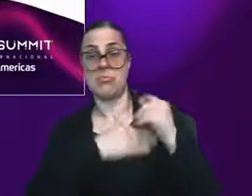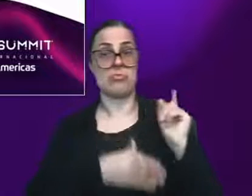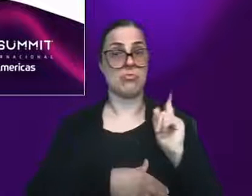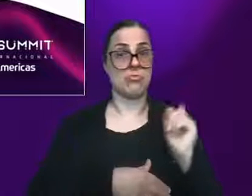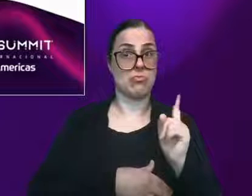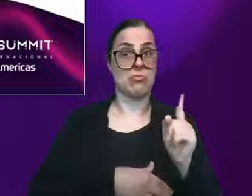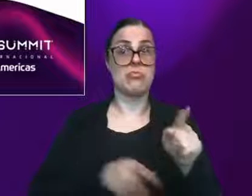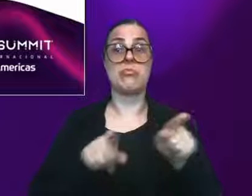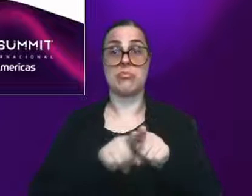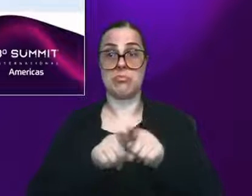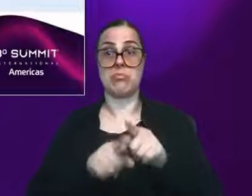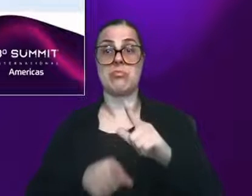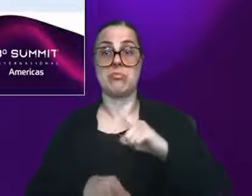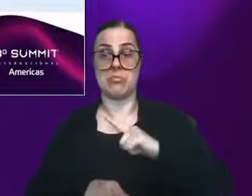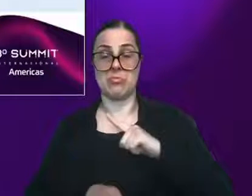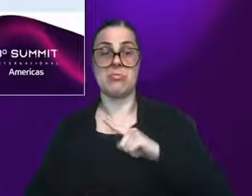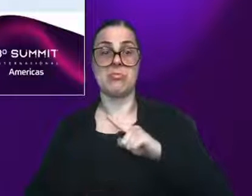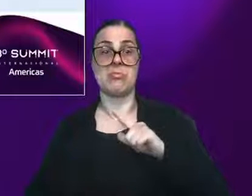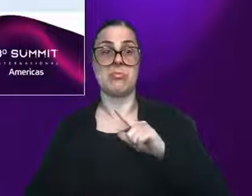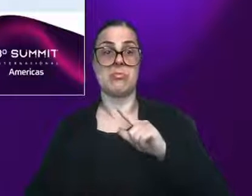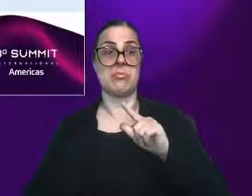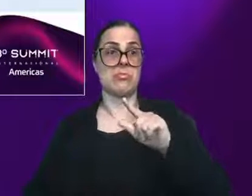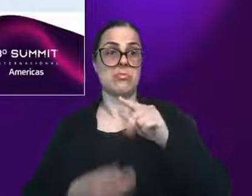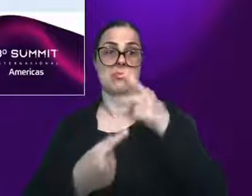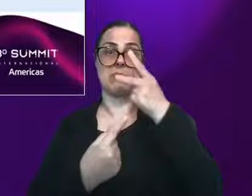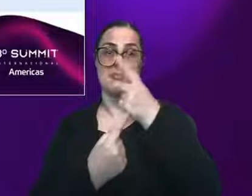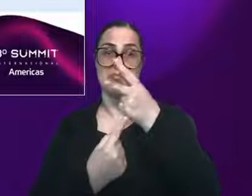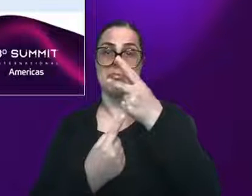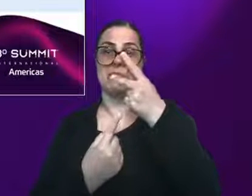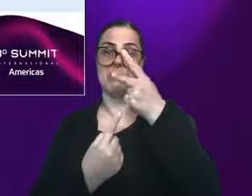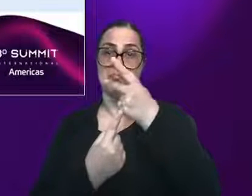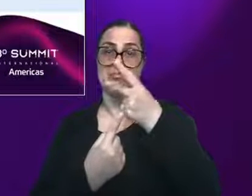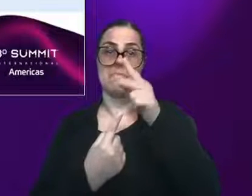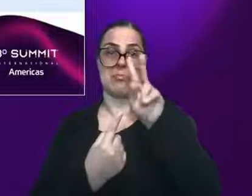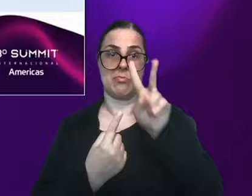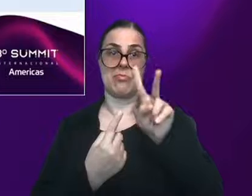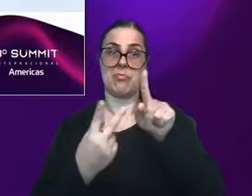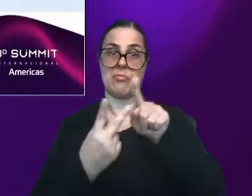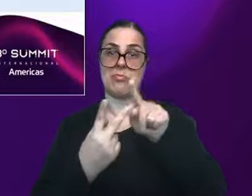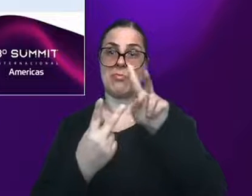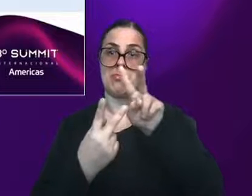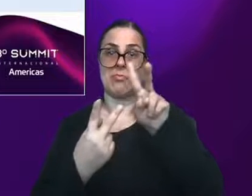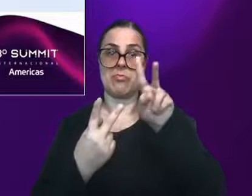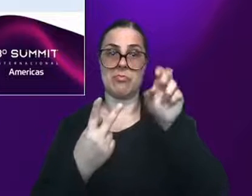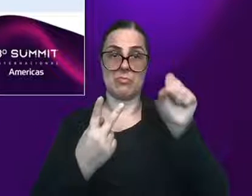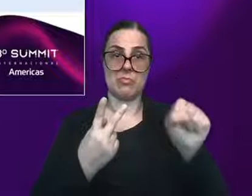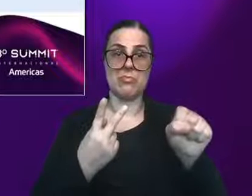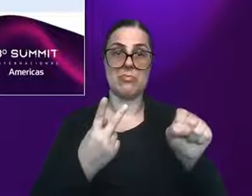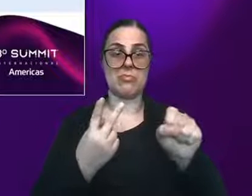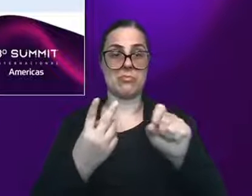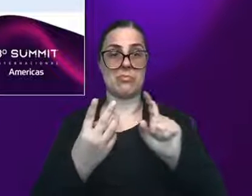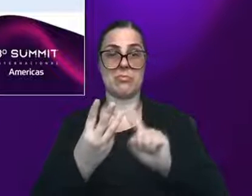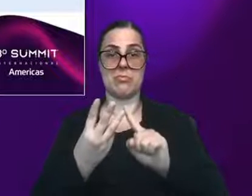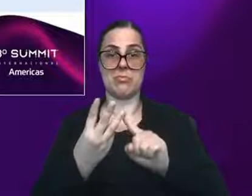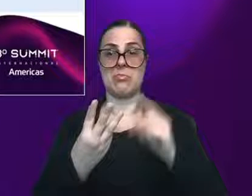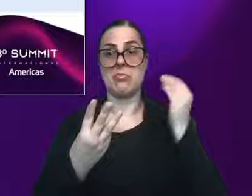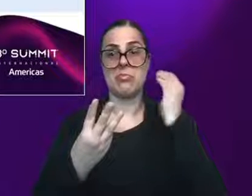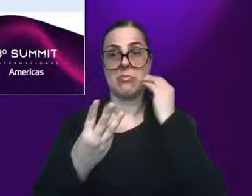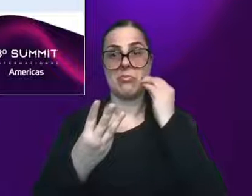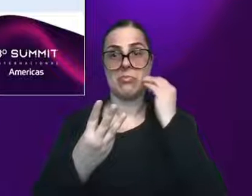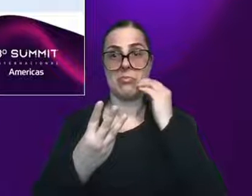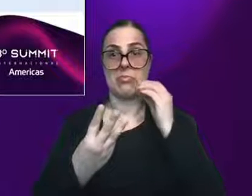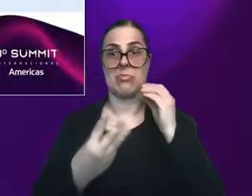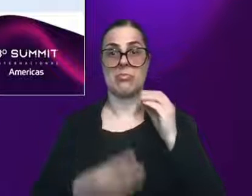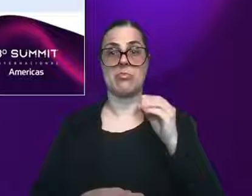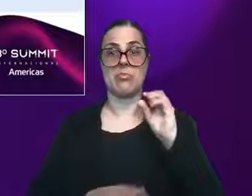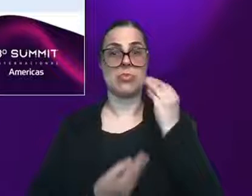a PPV, como a SVO2, como o teste de oclusão, teste